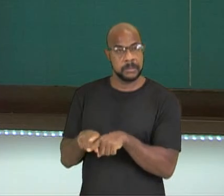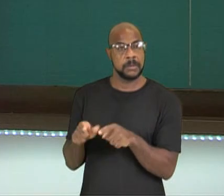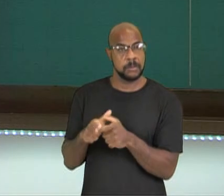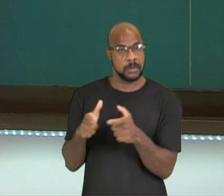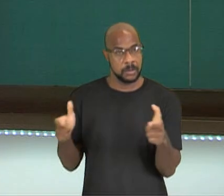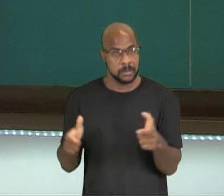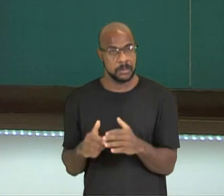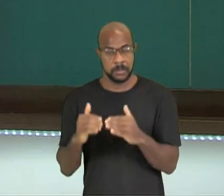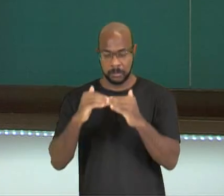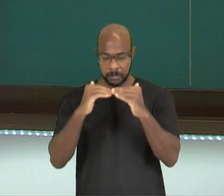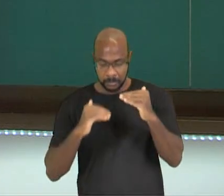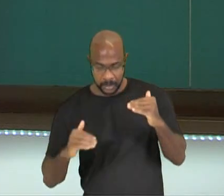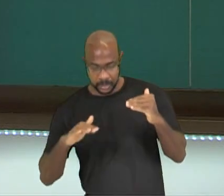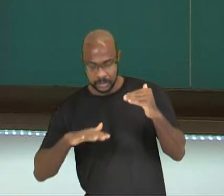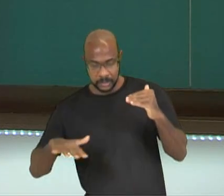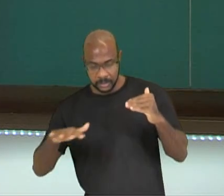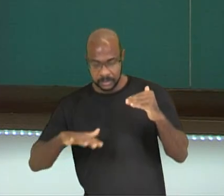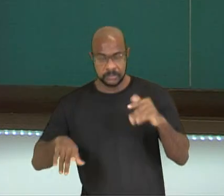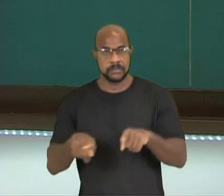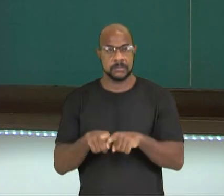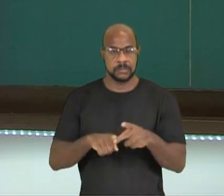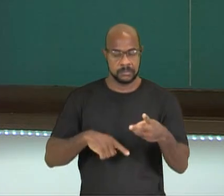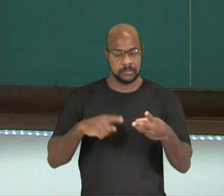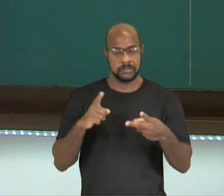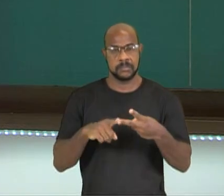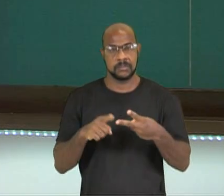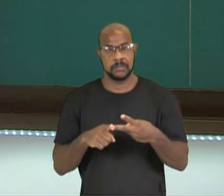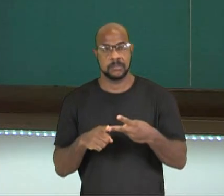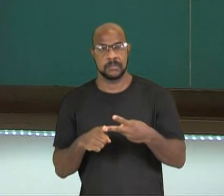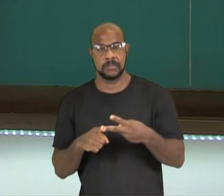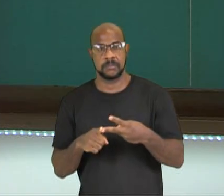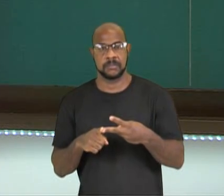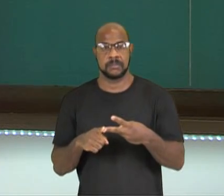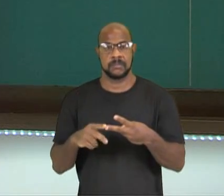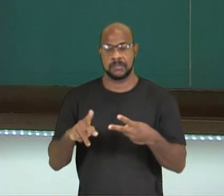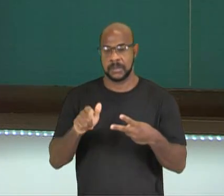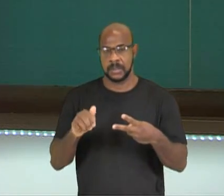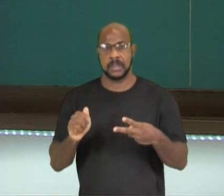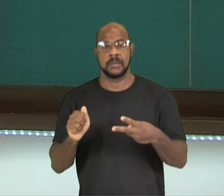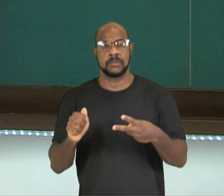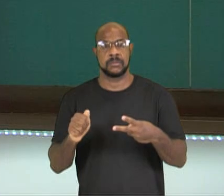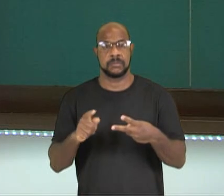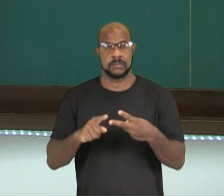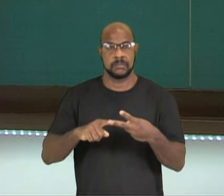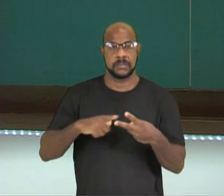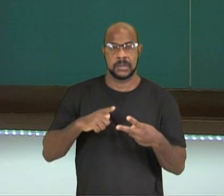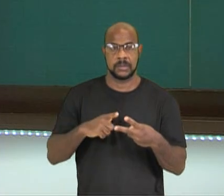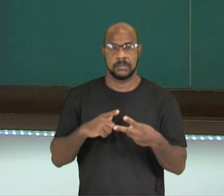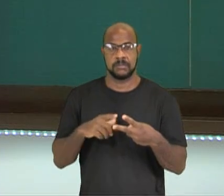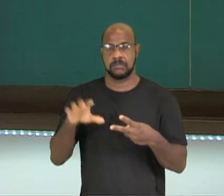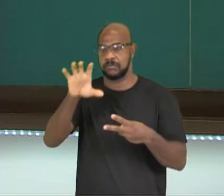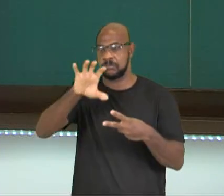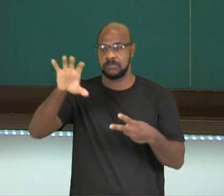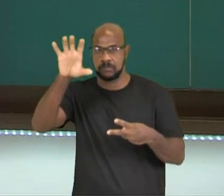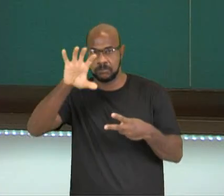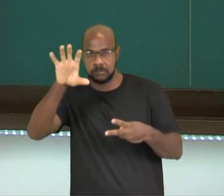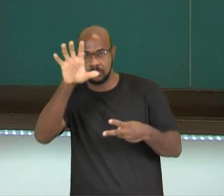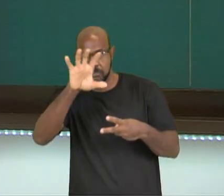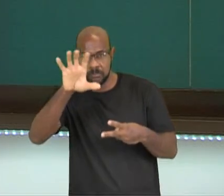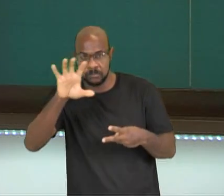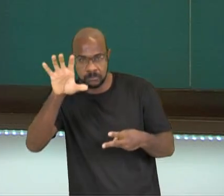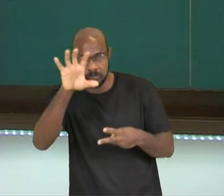baixas amazônicas, Planalto das Guianas, aqui onde era só Planalto Central, aparece uma divisão